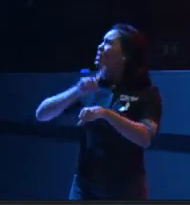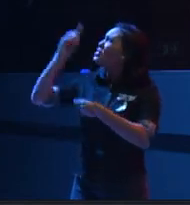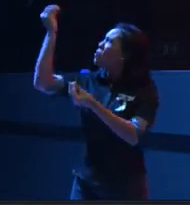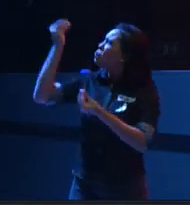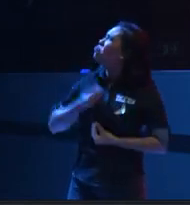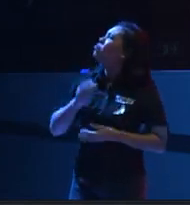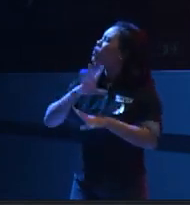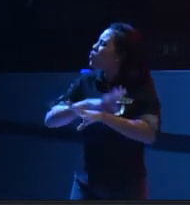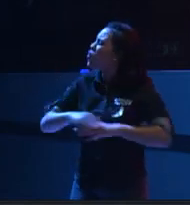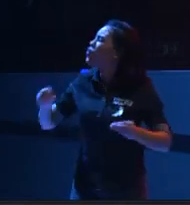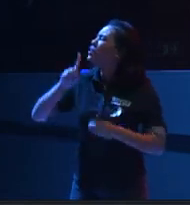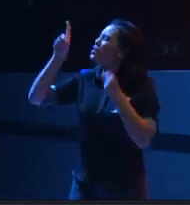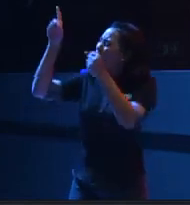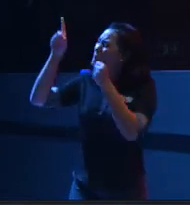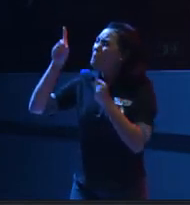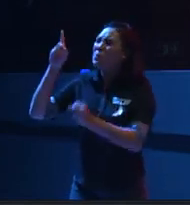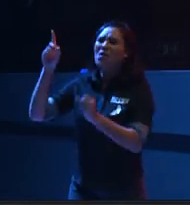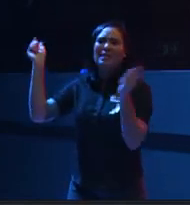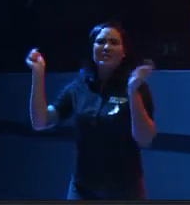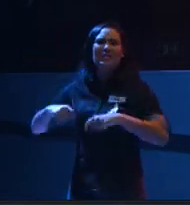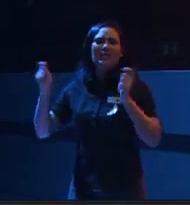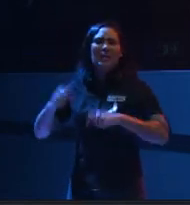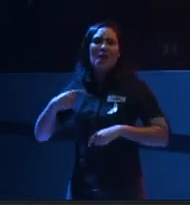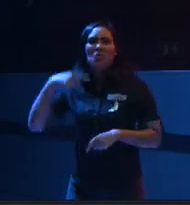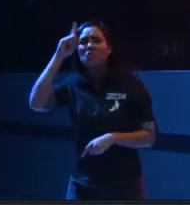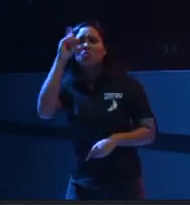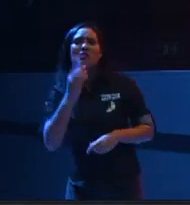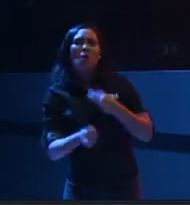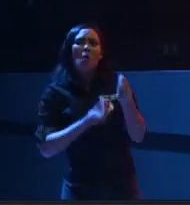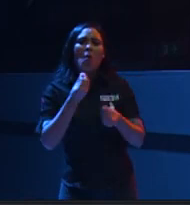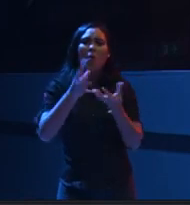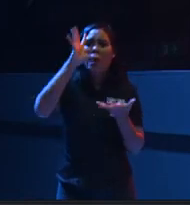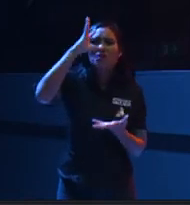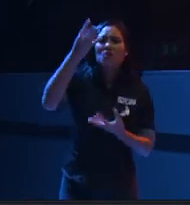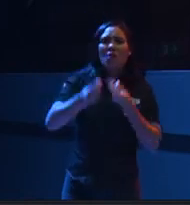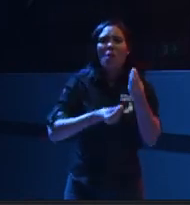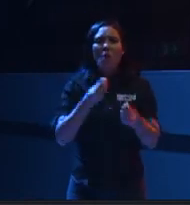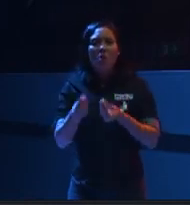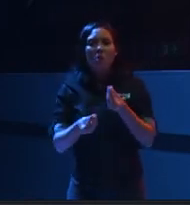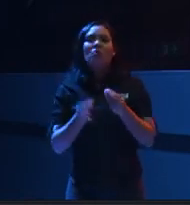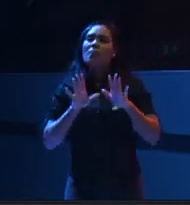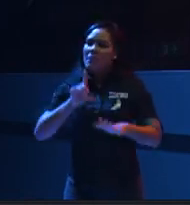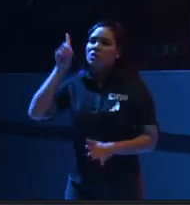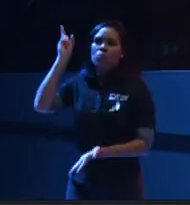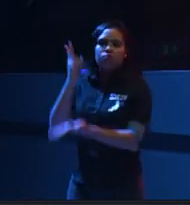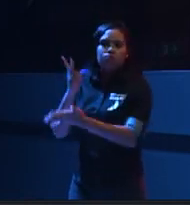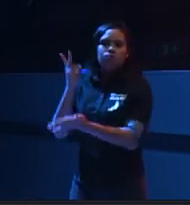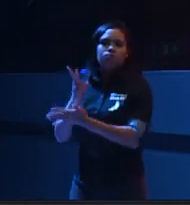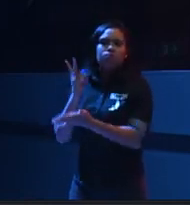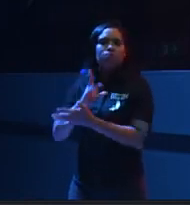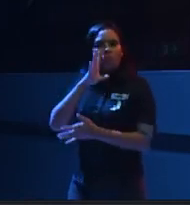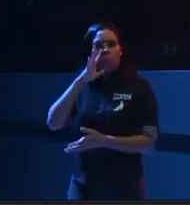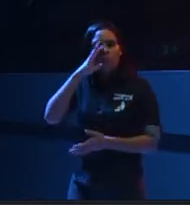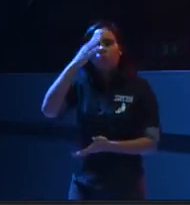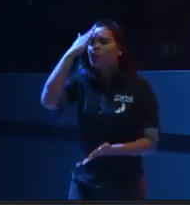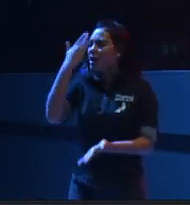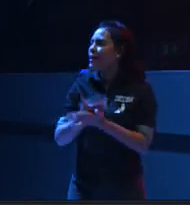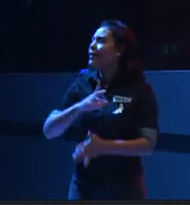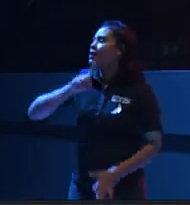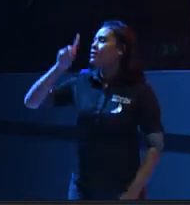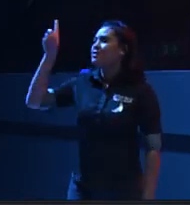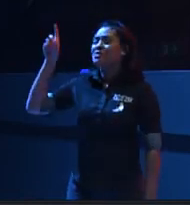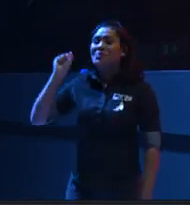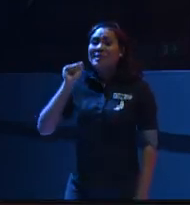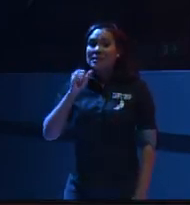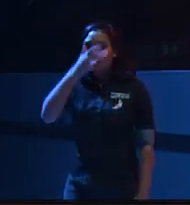o todo poderoso ainda que eu não saiba como sair dessa situação bom E quando Deus olha para alguém que consegue declarar